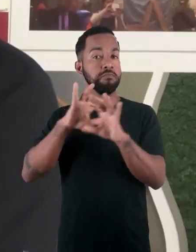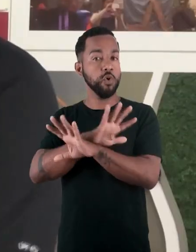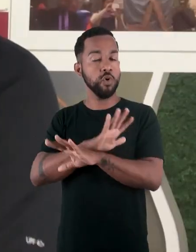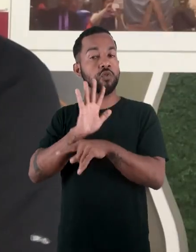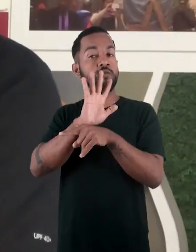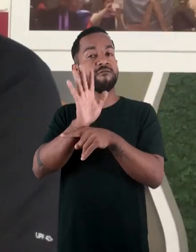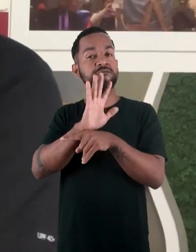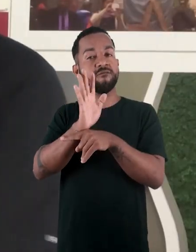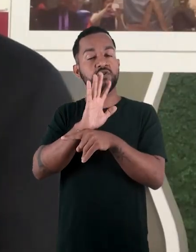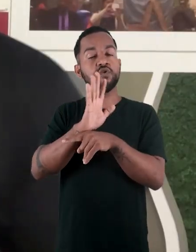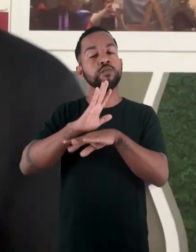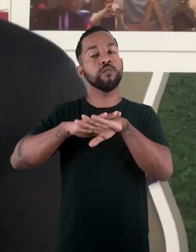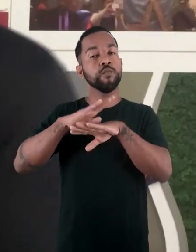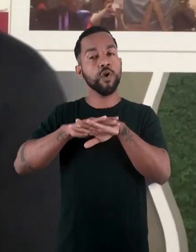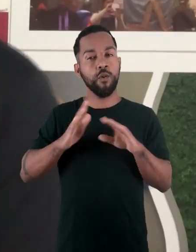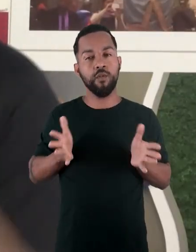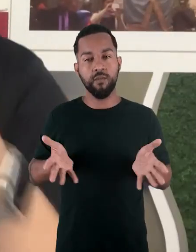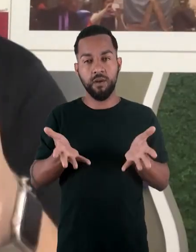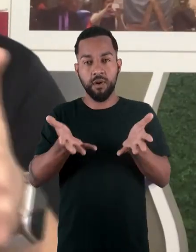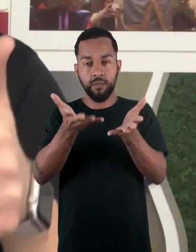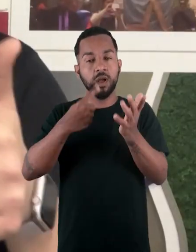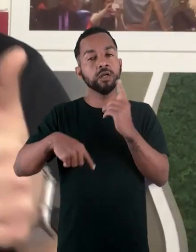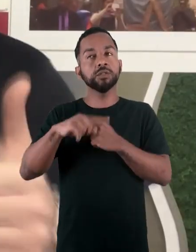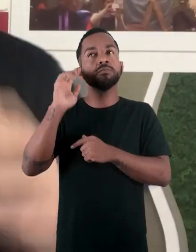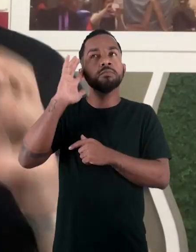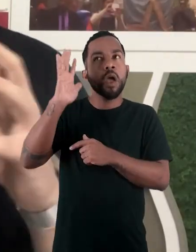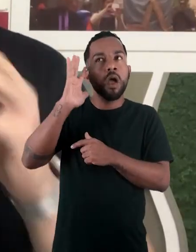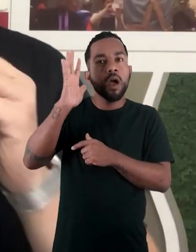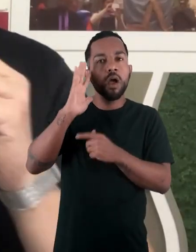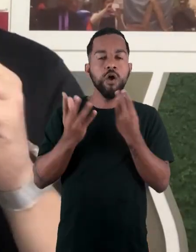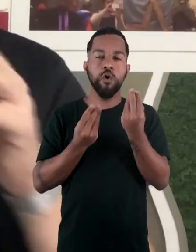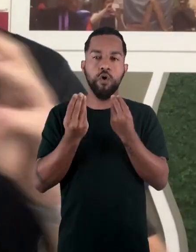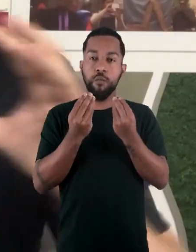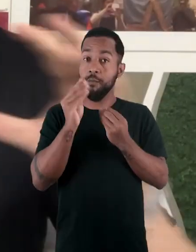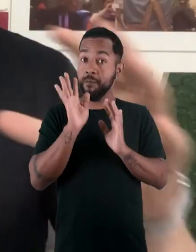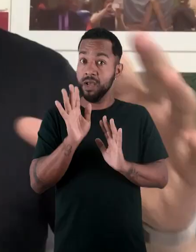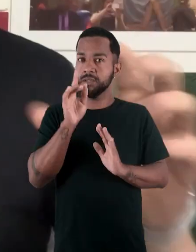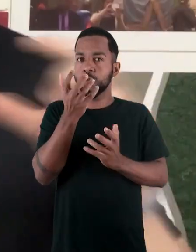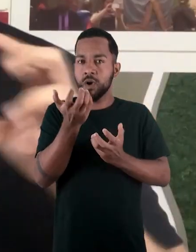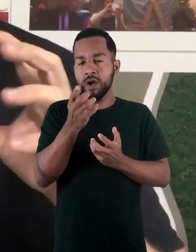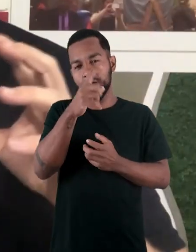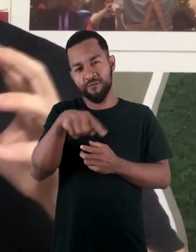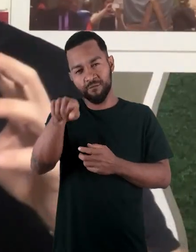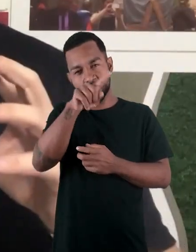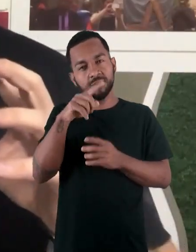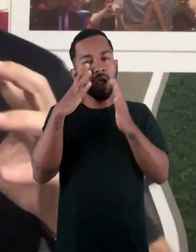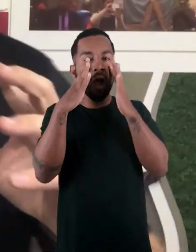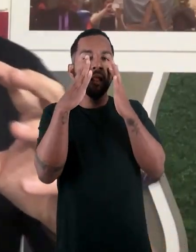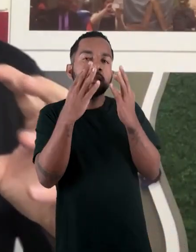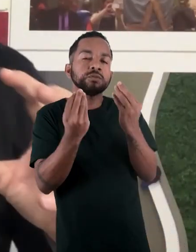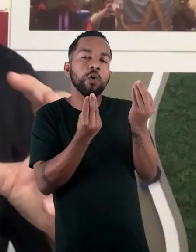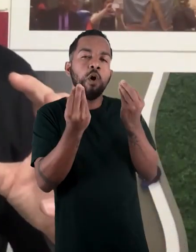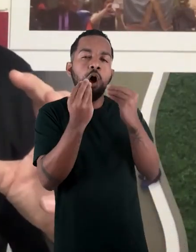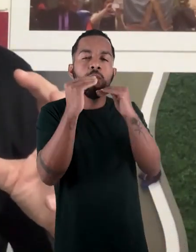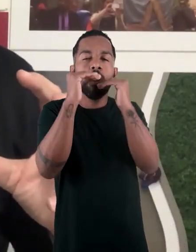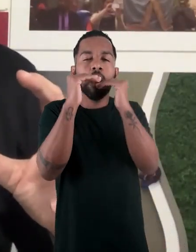filme promocional que te leva a algo. Perfeito. Eu quero que você só preste atenção no formato de